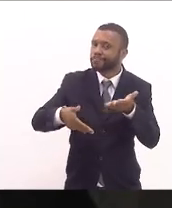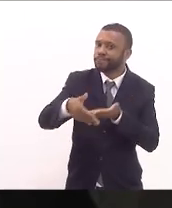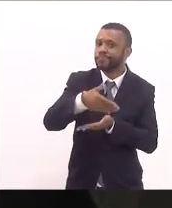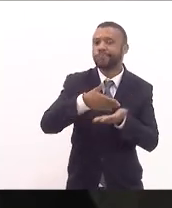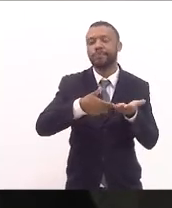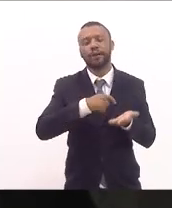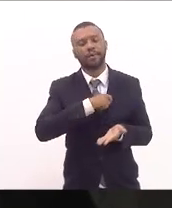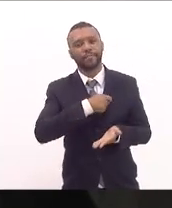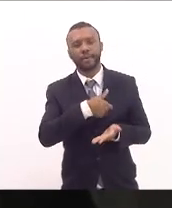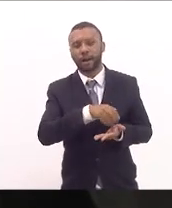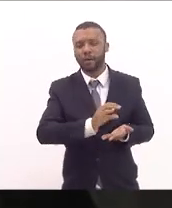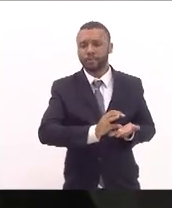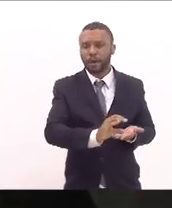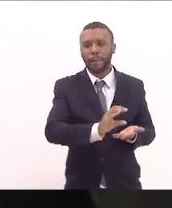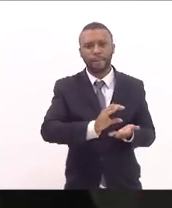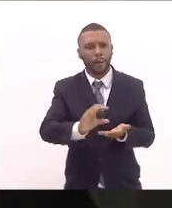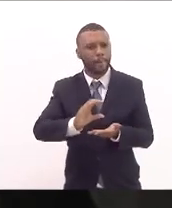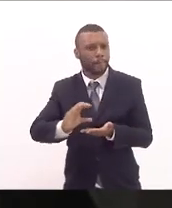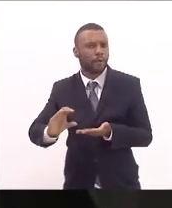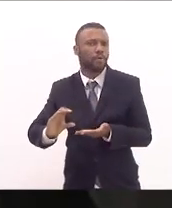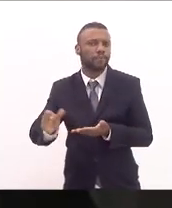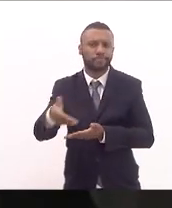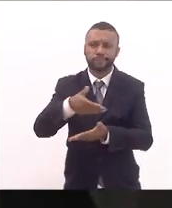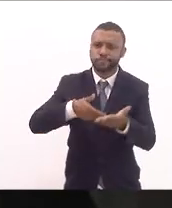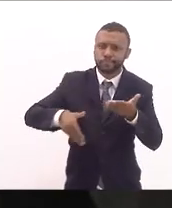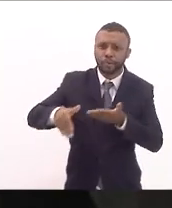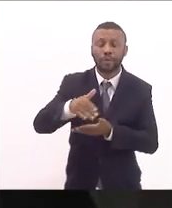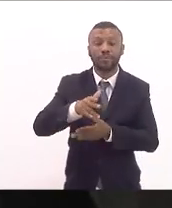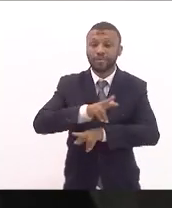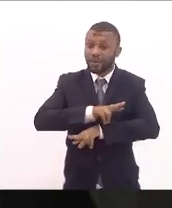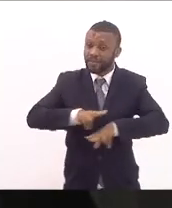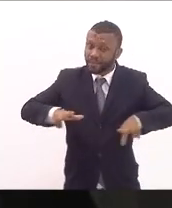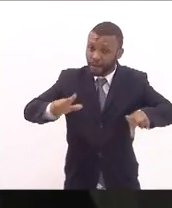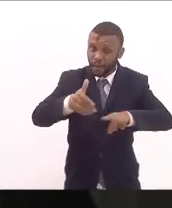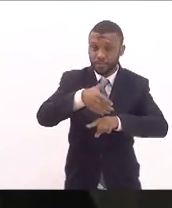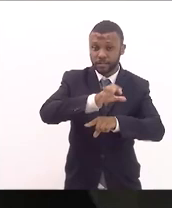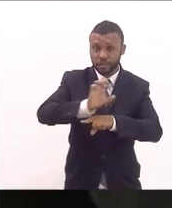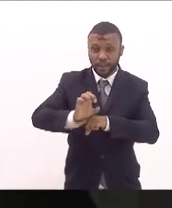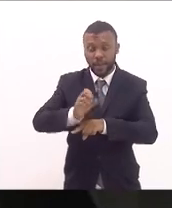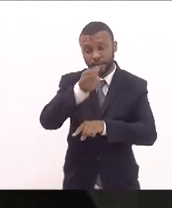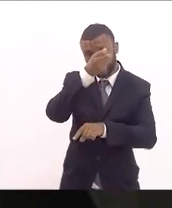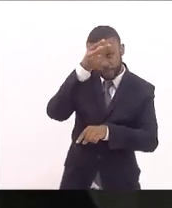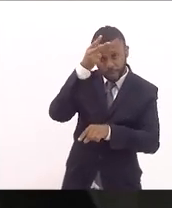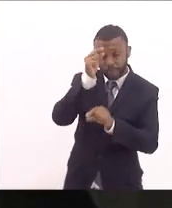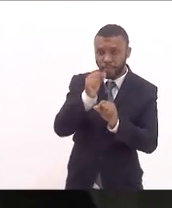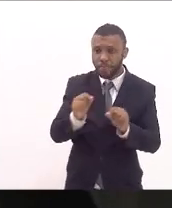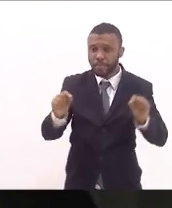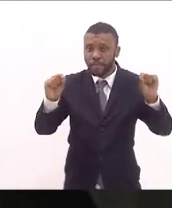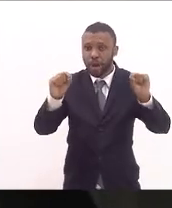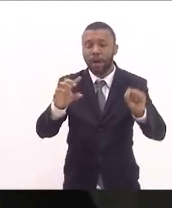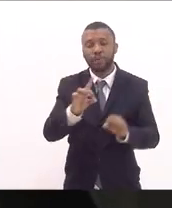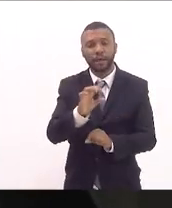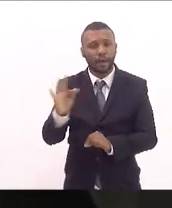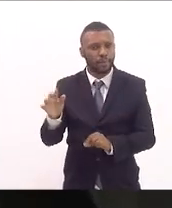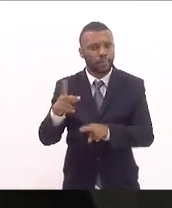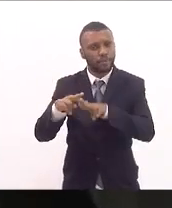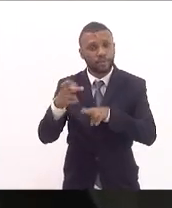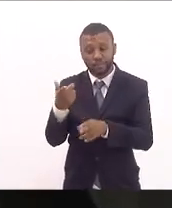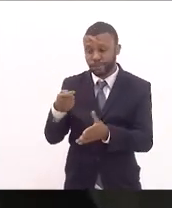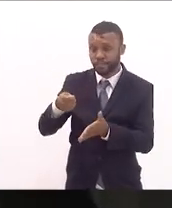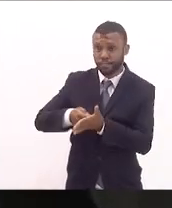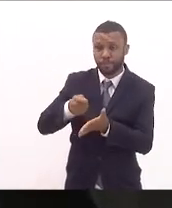de colaboração fiscal de colaboração Inter Federativa entre a união estados municípios e Distrito Federal por isso esqueçam de